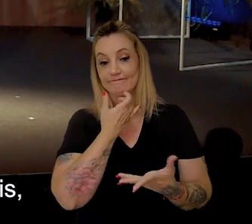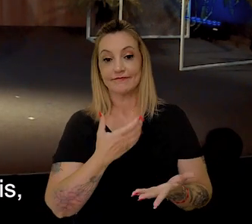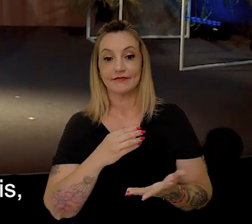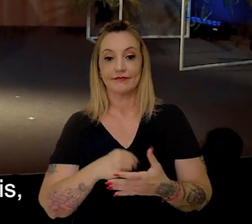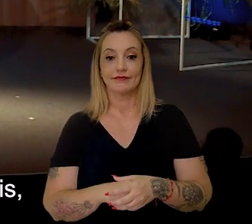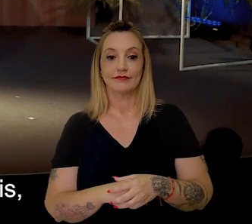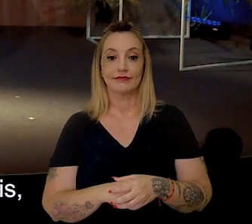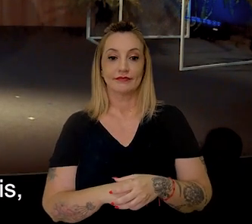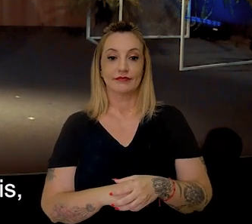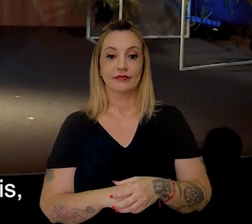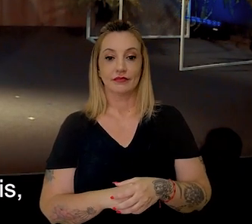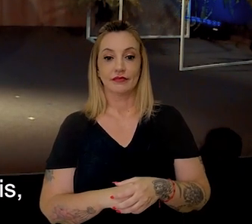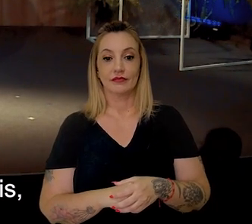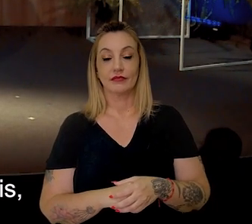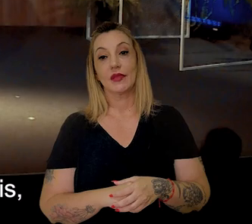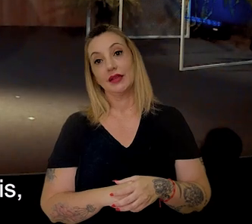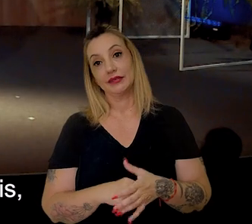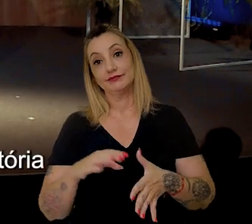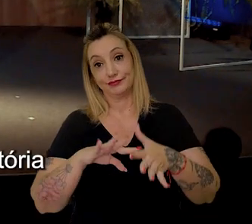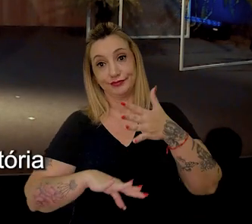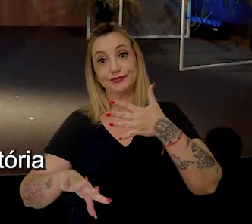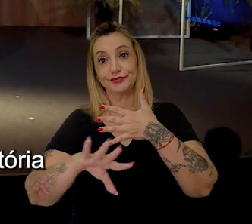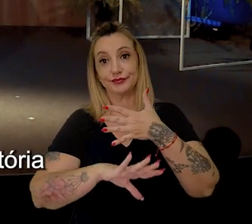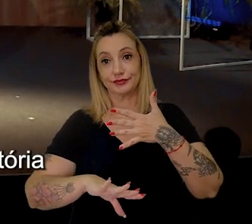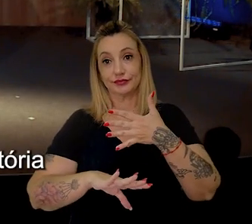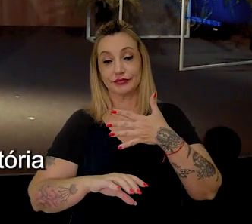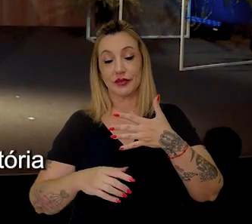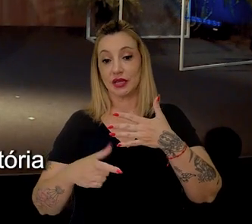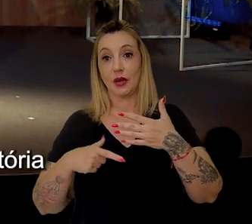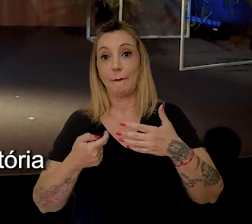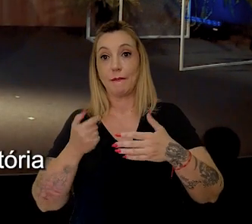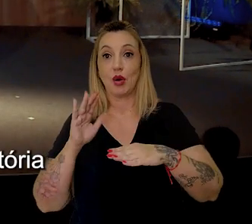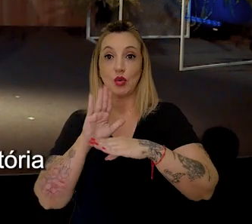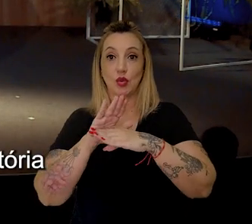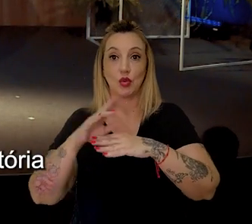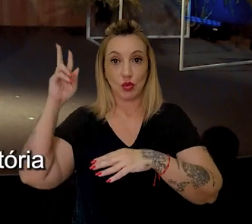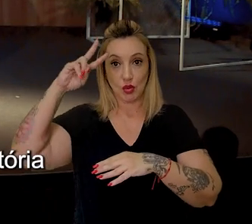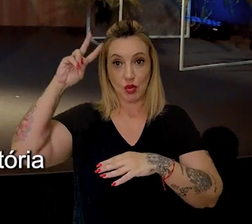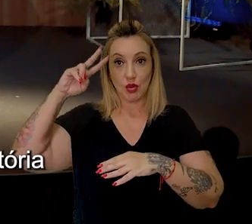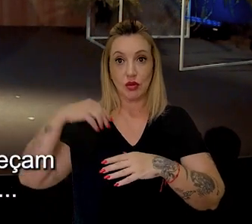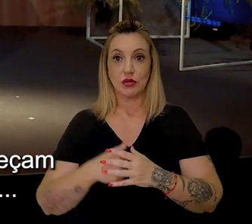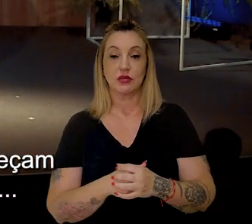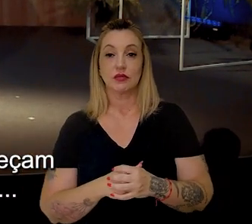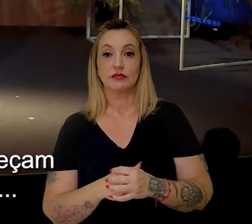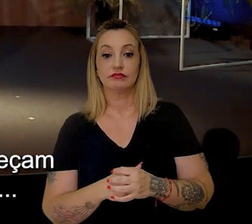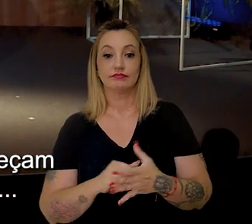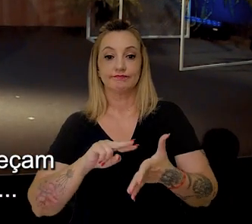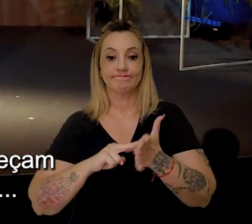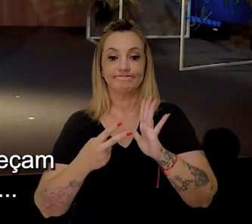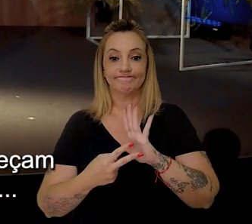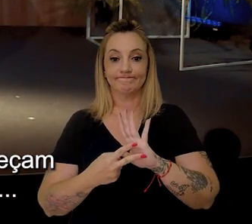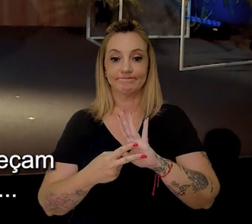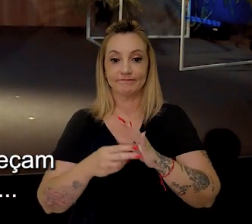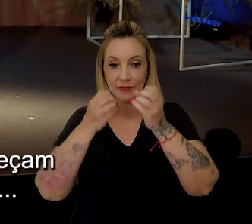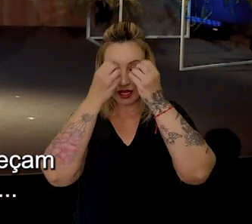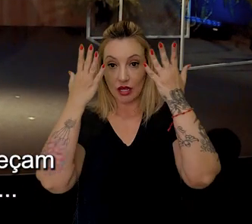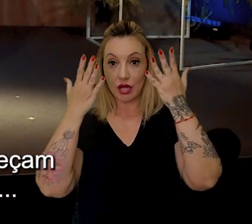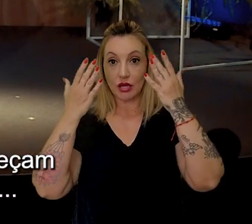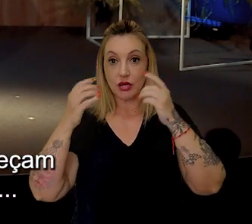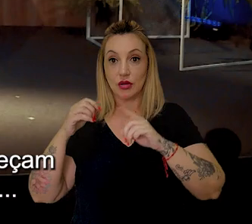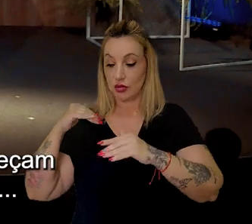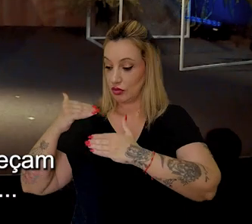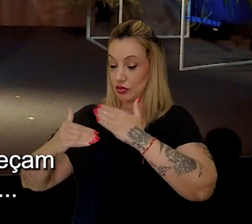justamente são justamente os mais vulneráveis os que menos contribuíram pra história que a gente tá aí né ou seja por isso que eu falo não esqueçam da